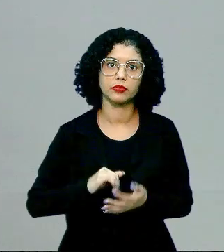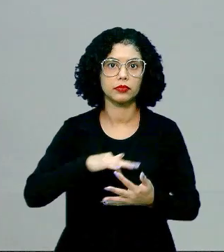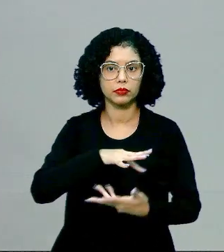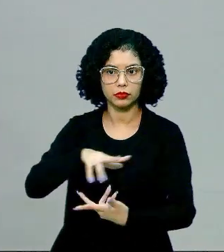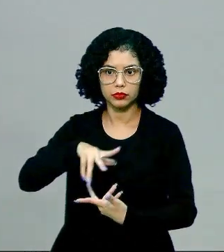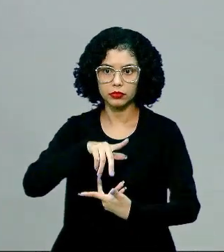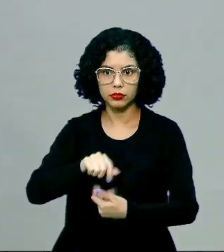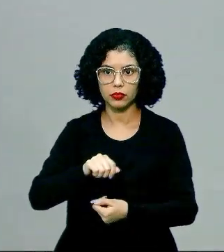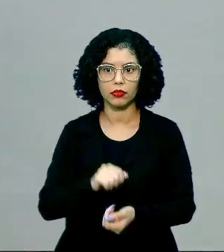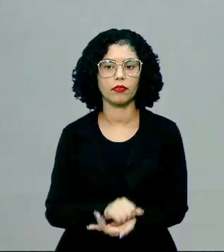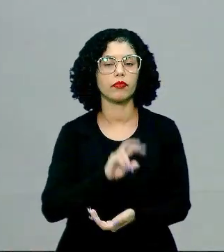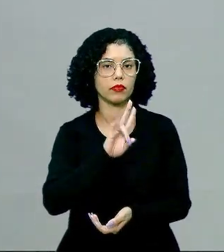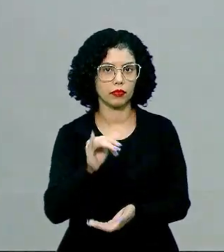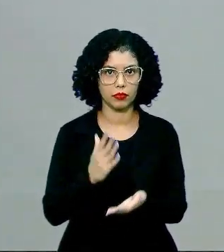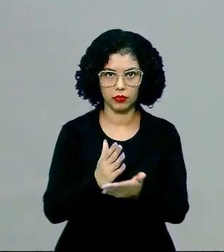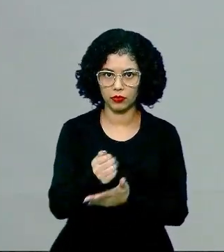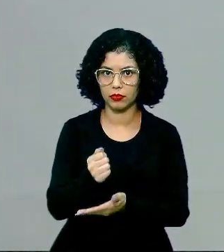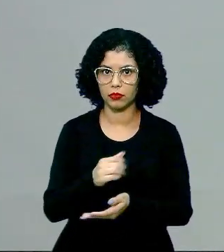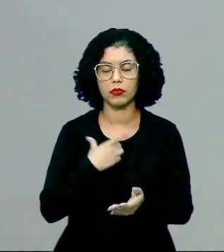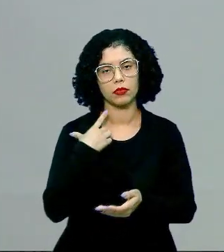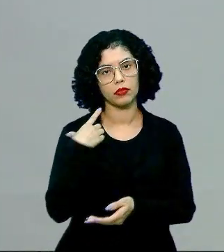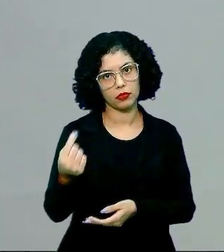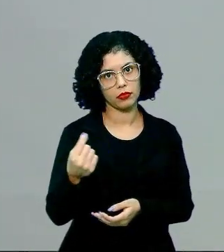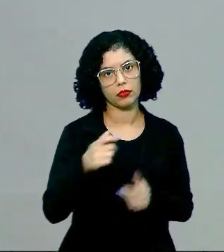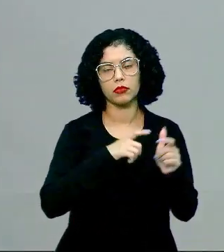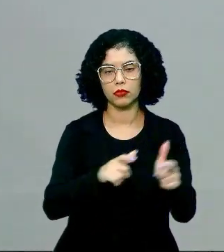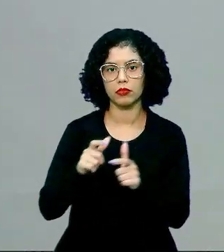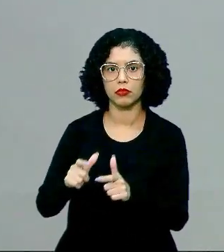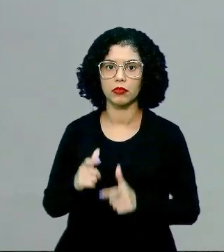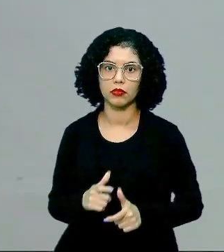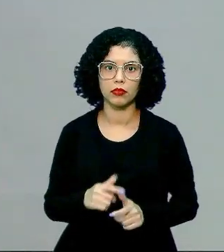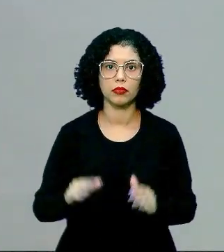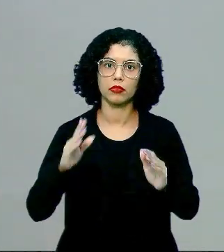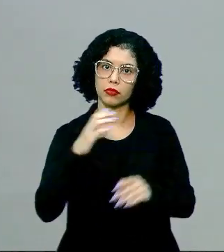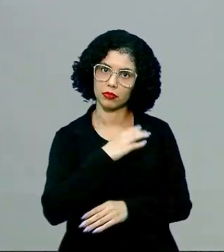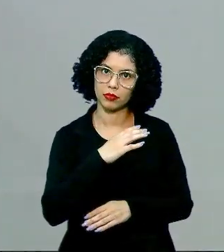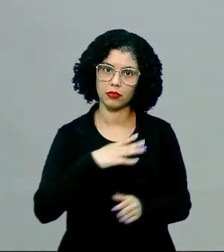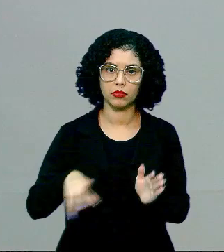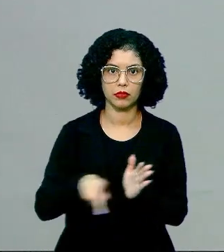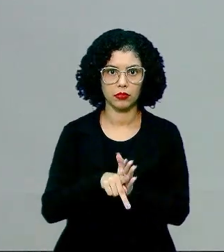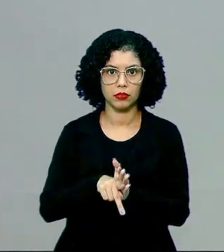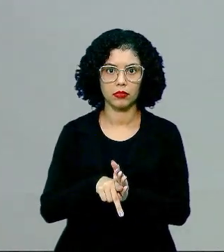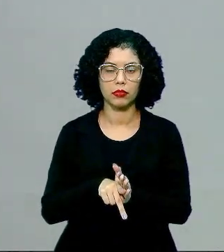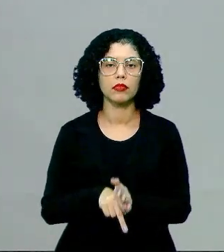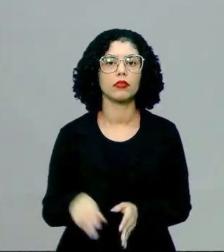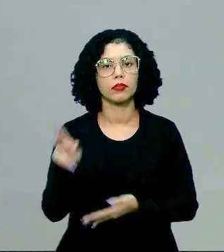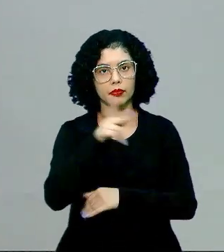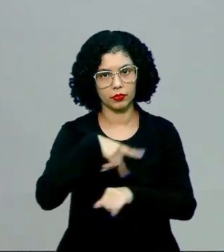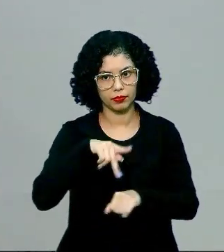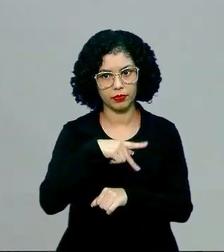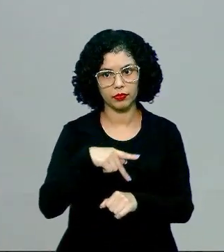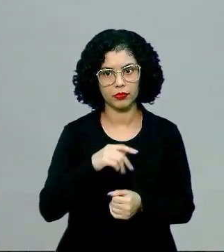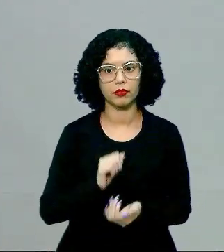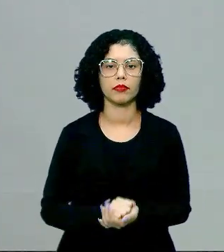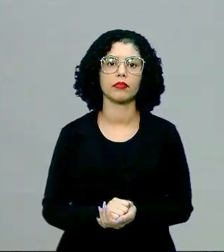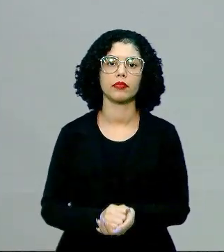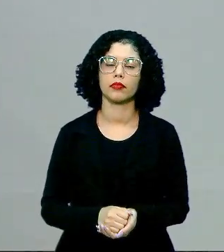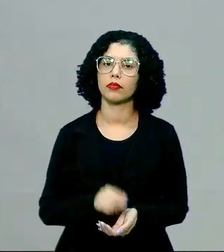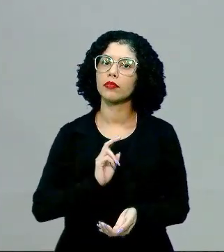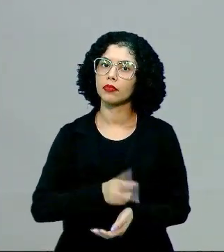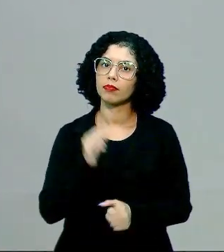no mundo, elas buscam fugir do seu lugar de origem, da sua cidade de origem, do seu país de origem,